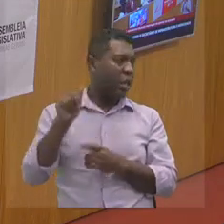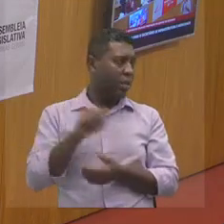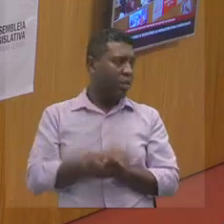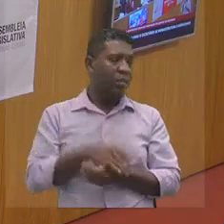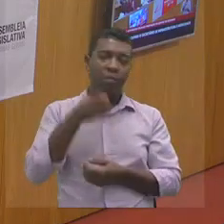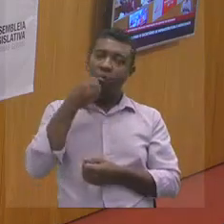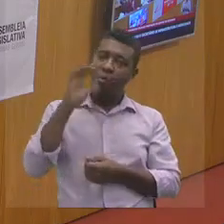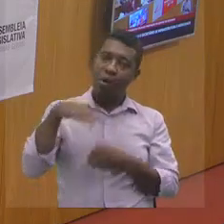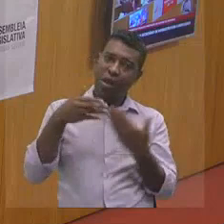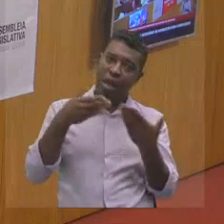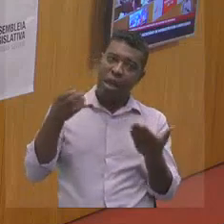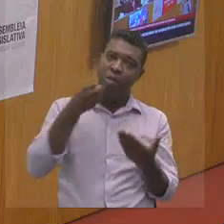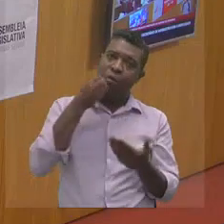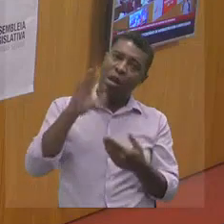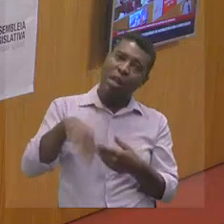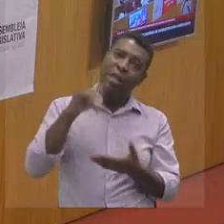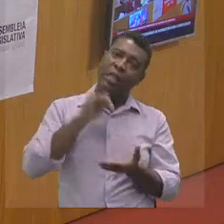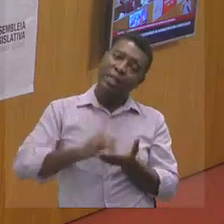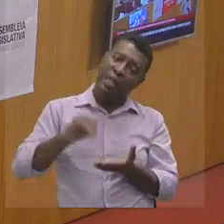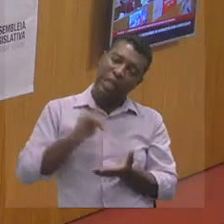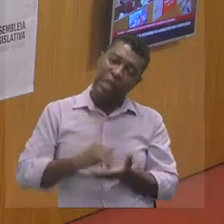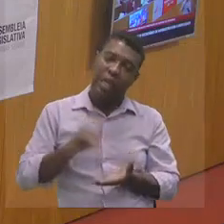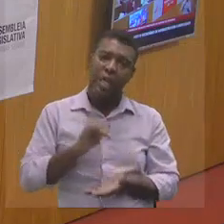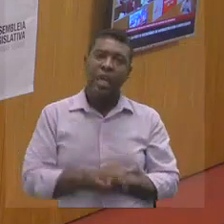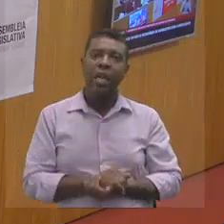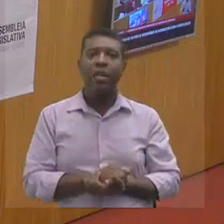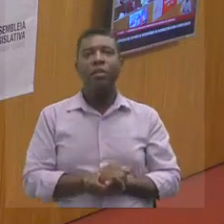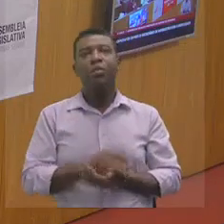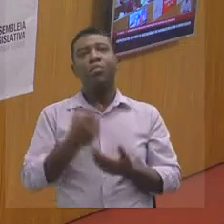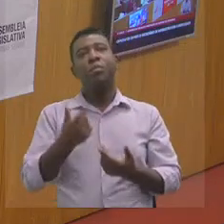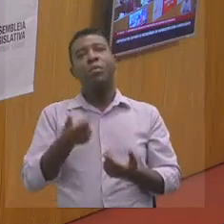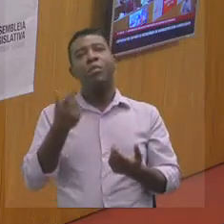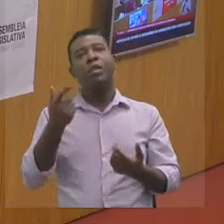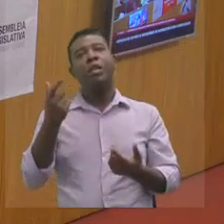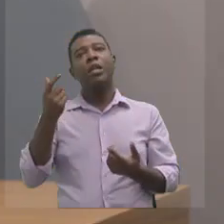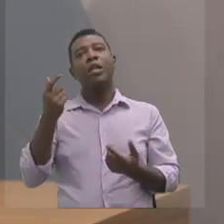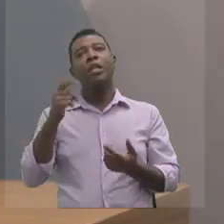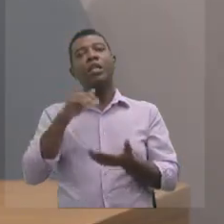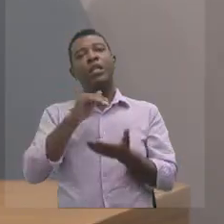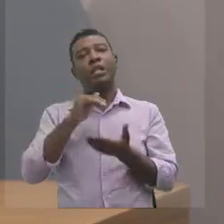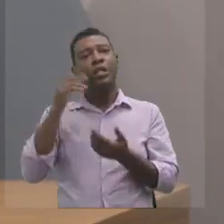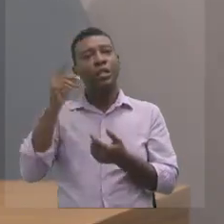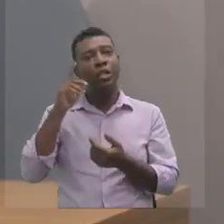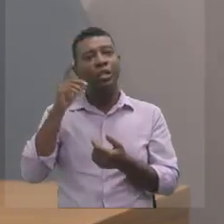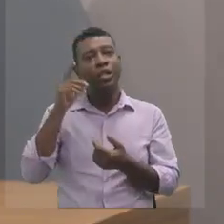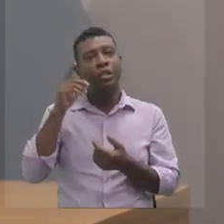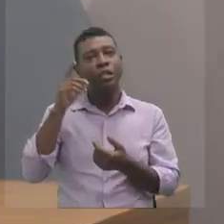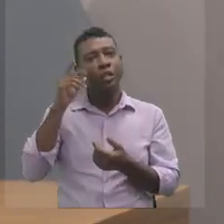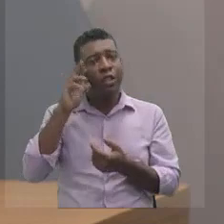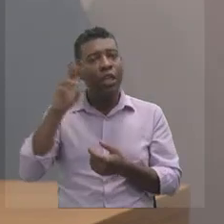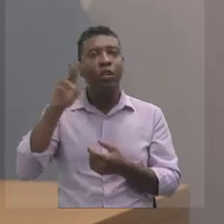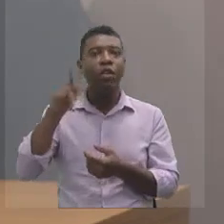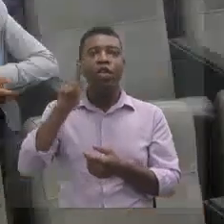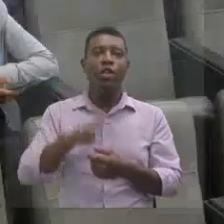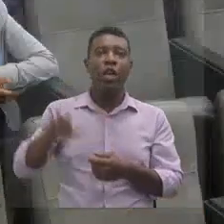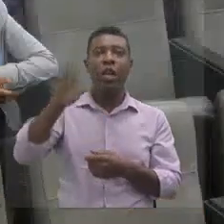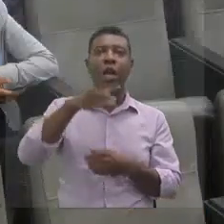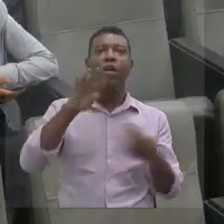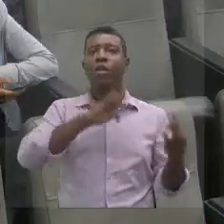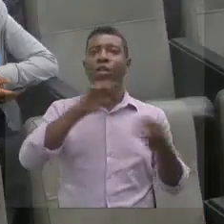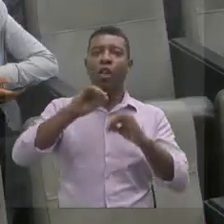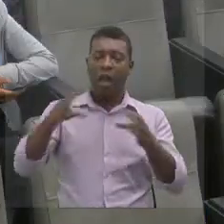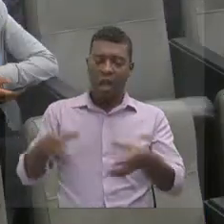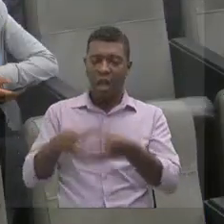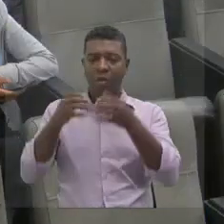Pedro ao diretor do Geraldo Dr Rodrigo Boa tarde a toda equipe né que acompanham Assembleia fiscaliza